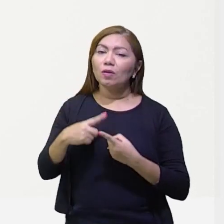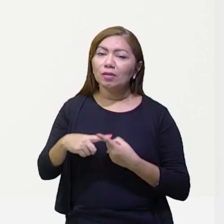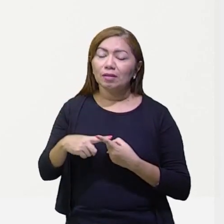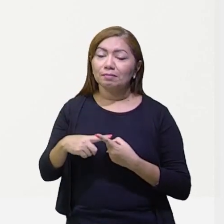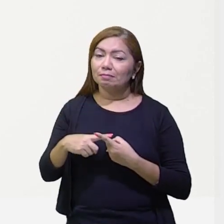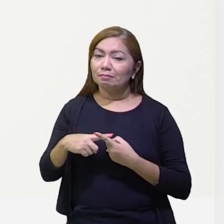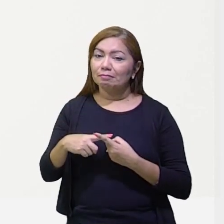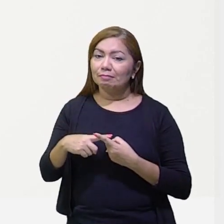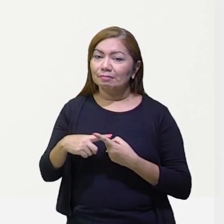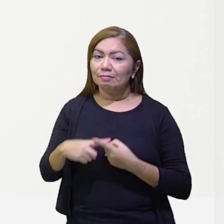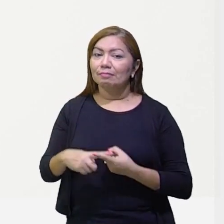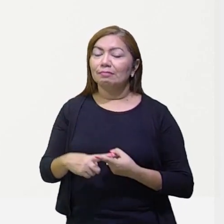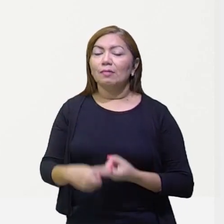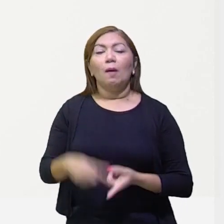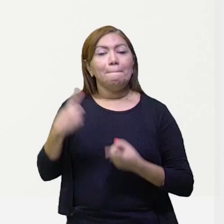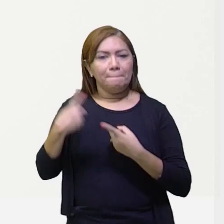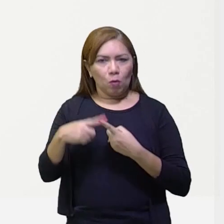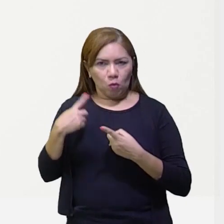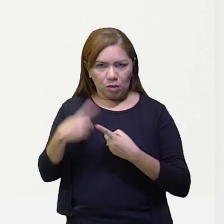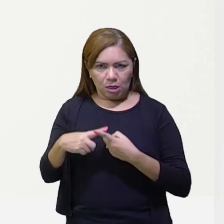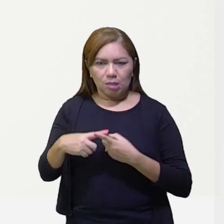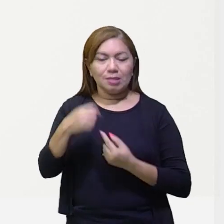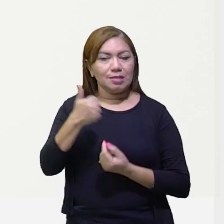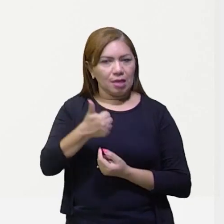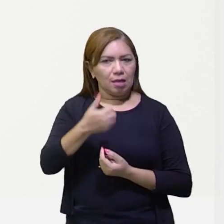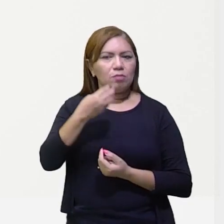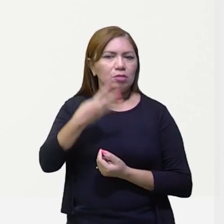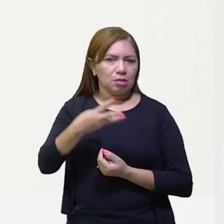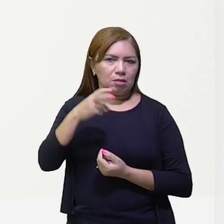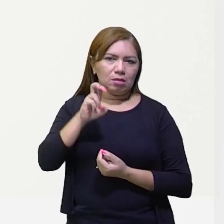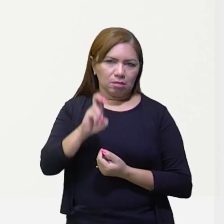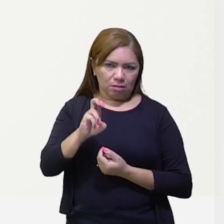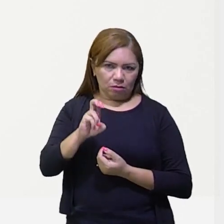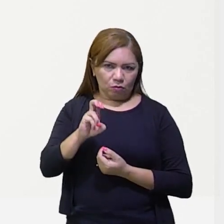professor? Porque 135...